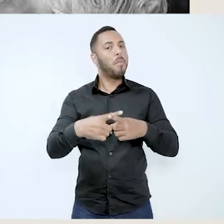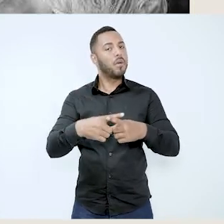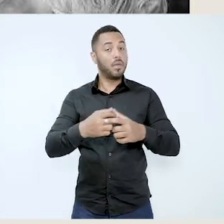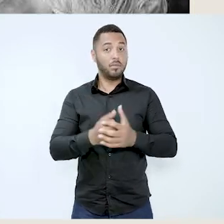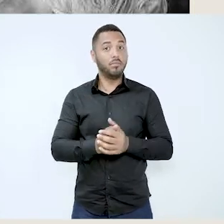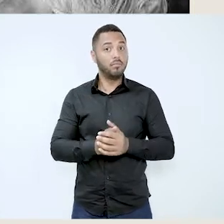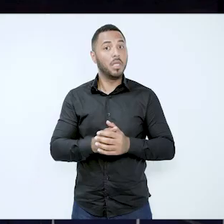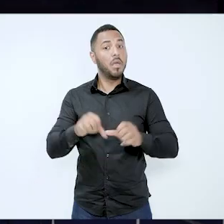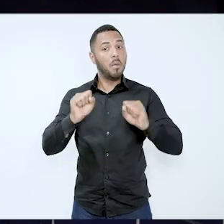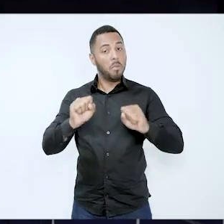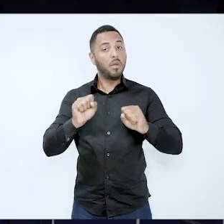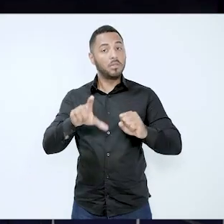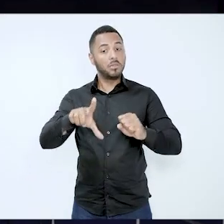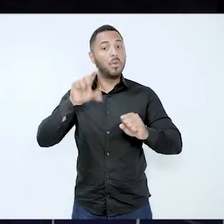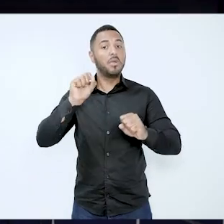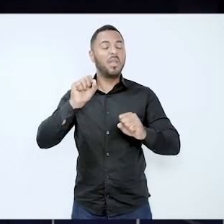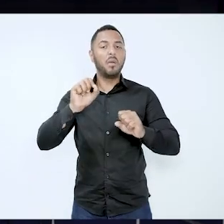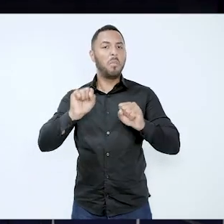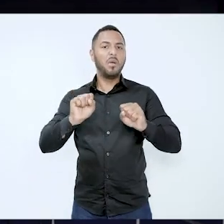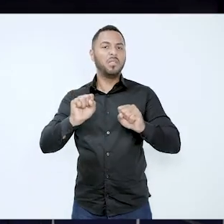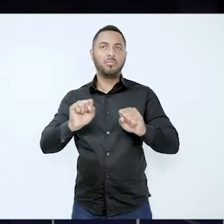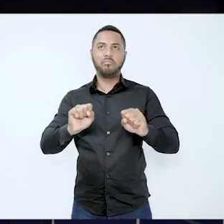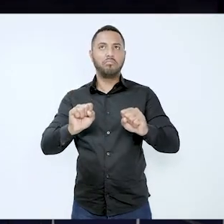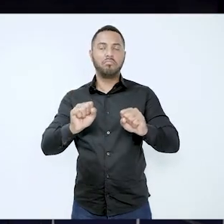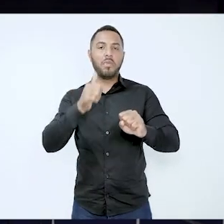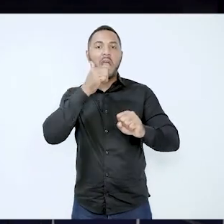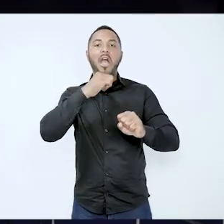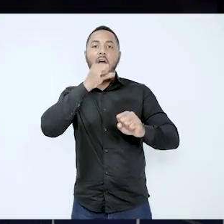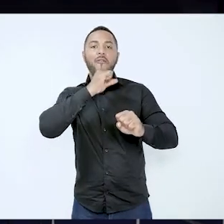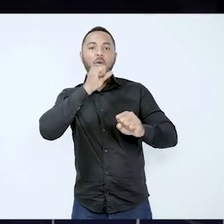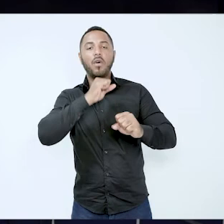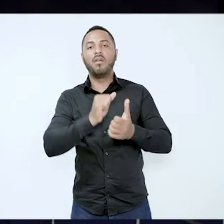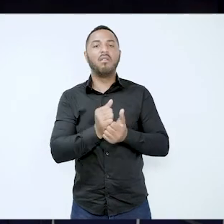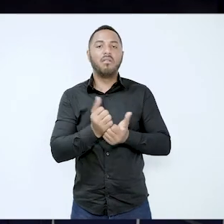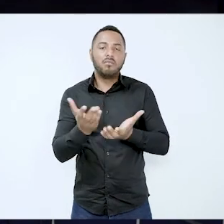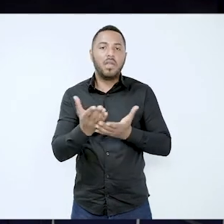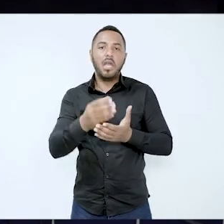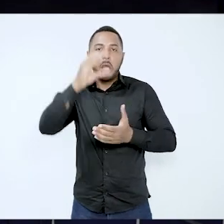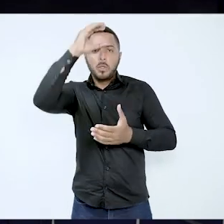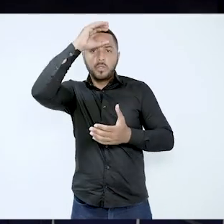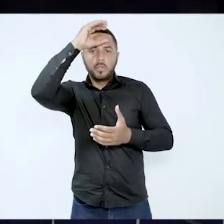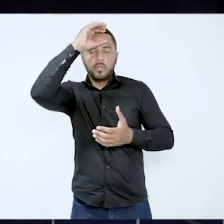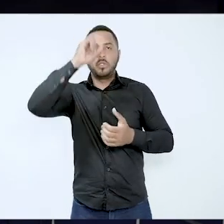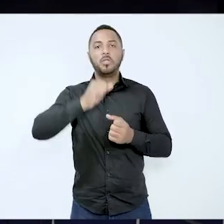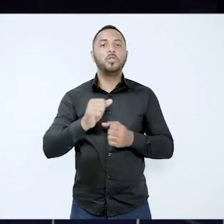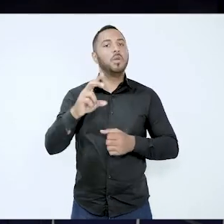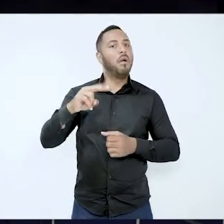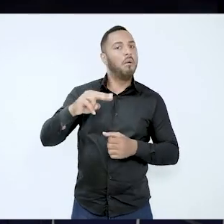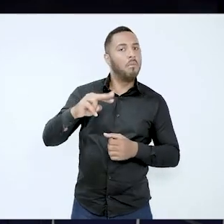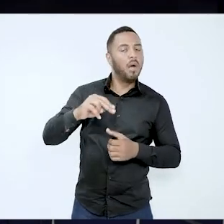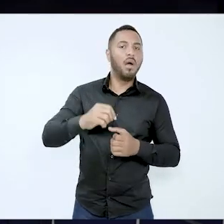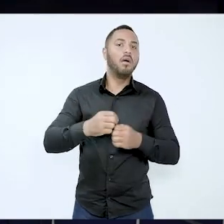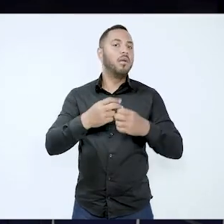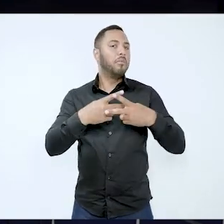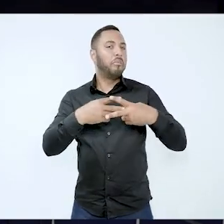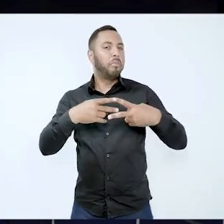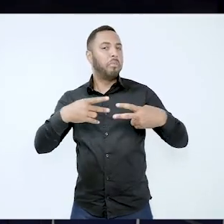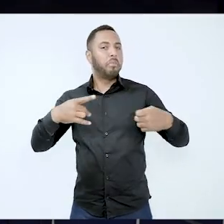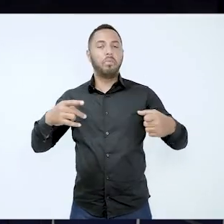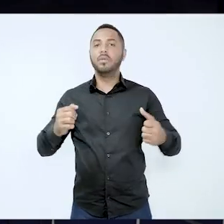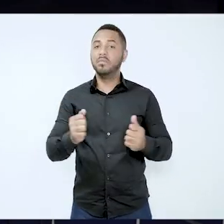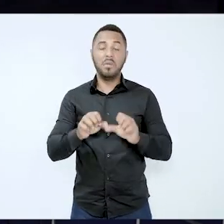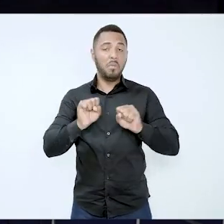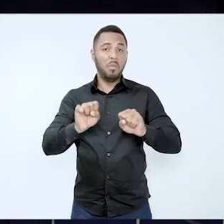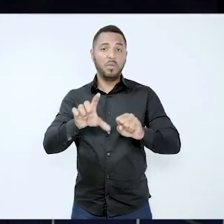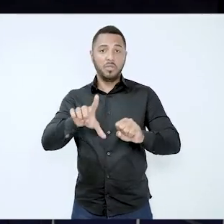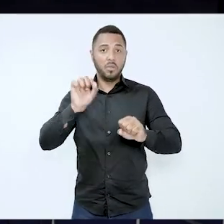tornou importante? Você pode aí fazer a sua escolha, pode ser a sua avó, pode ser um parente, uma tia, o seu